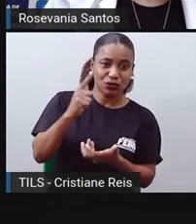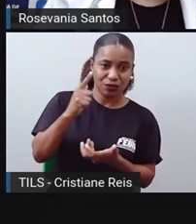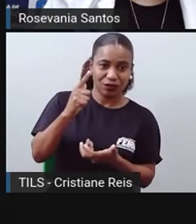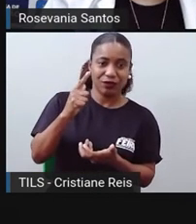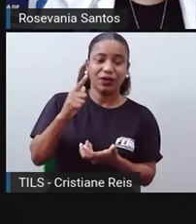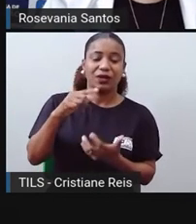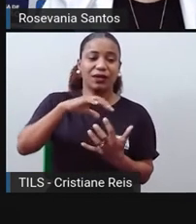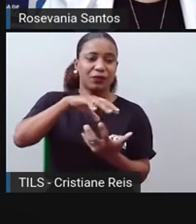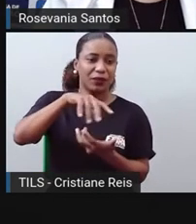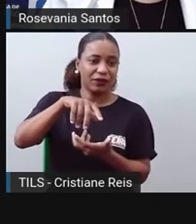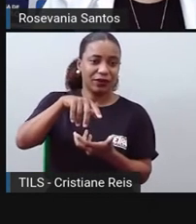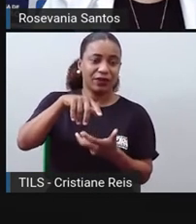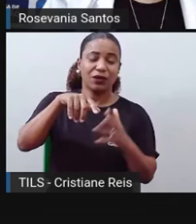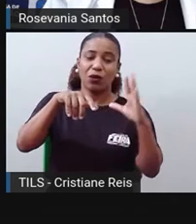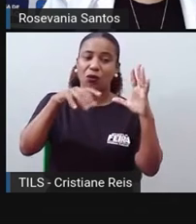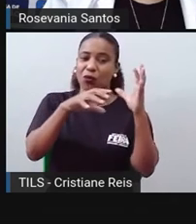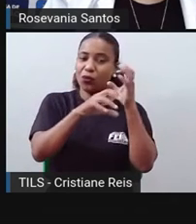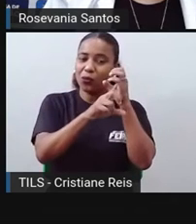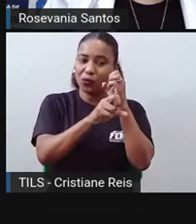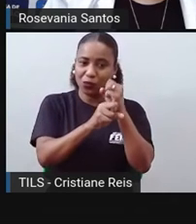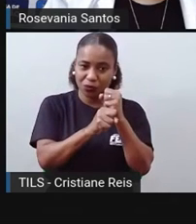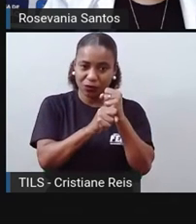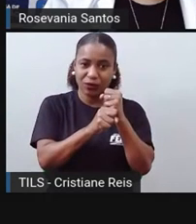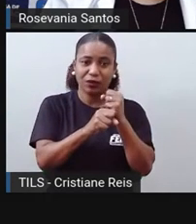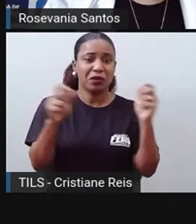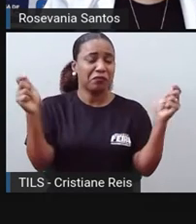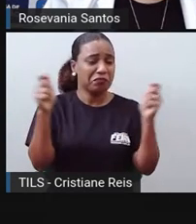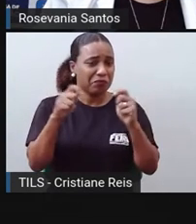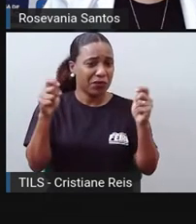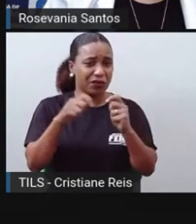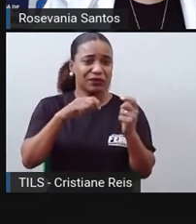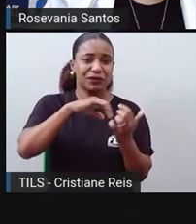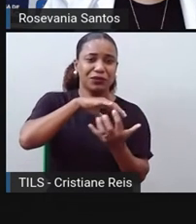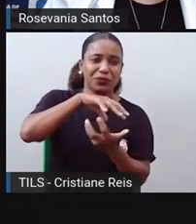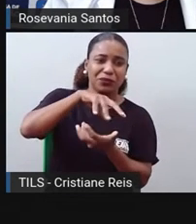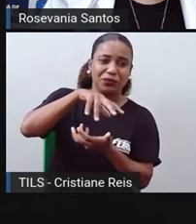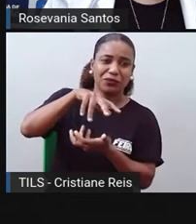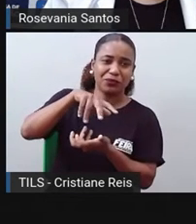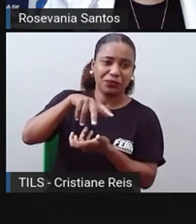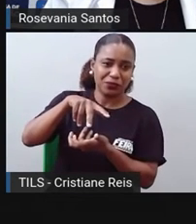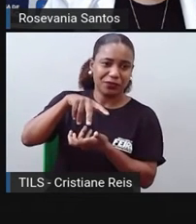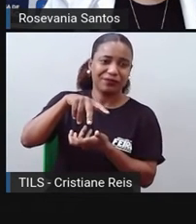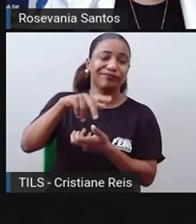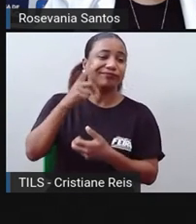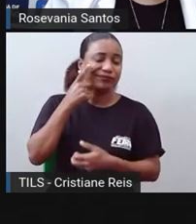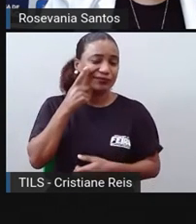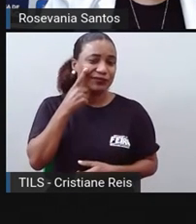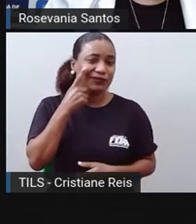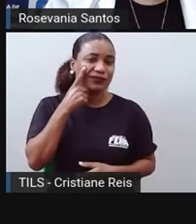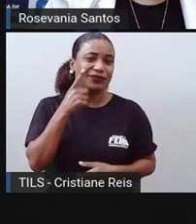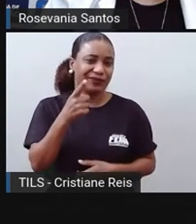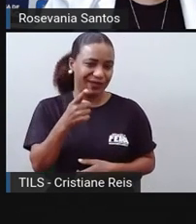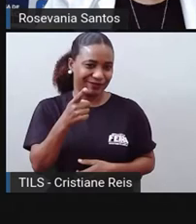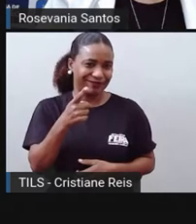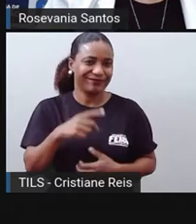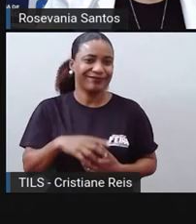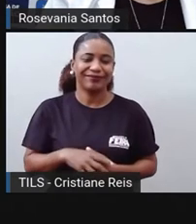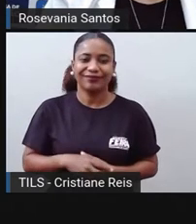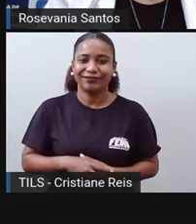está acostumado a ter. Mas aqui eu posso dar a volta que for, ó, que não fere o período que não está sendo iluminado,